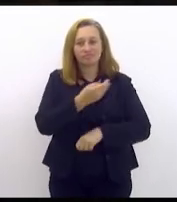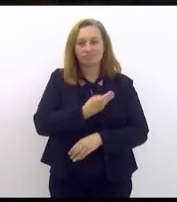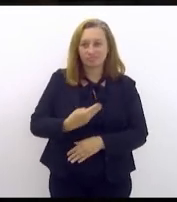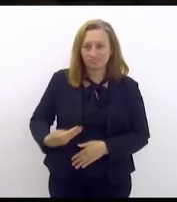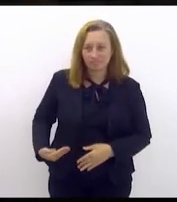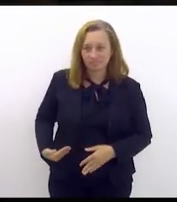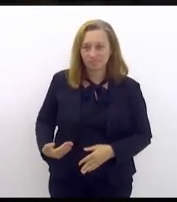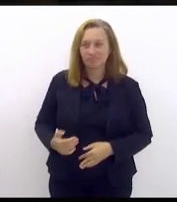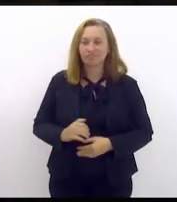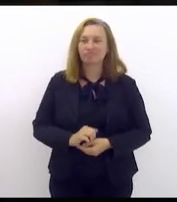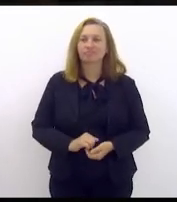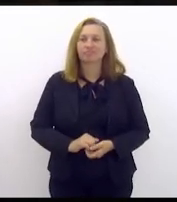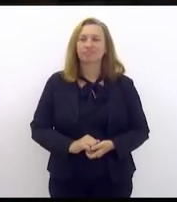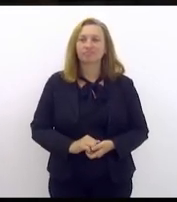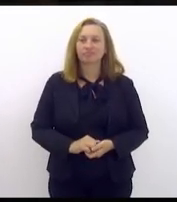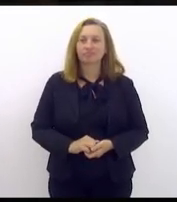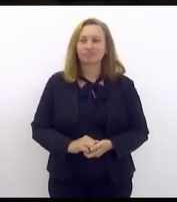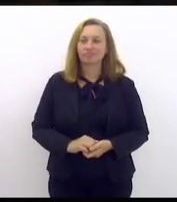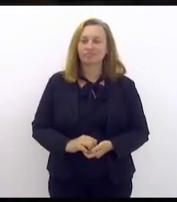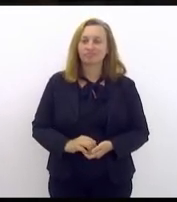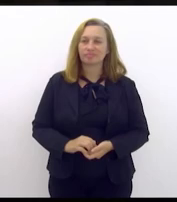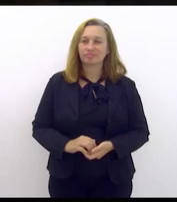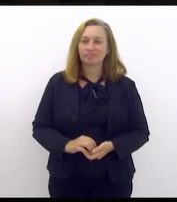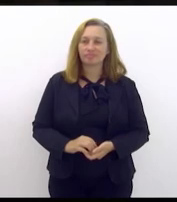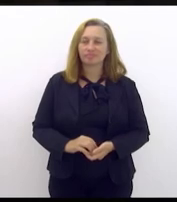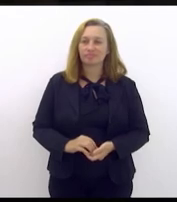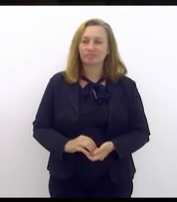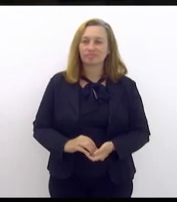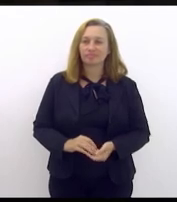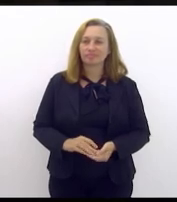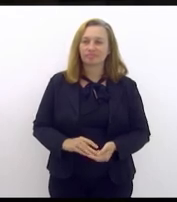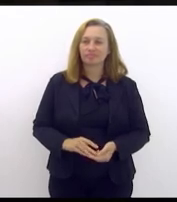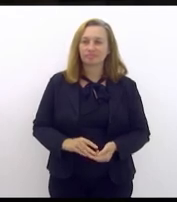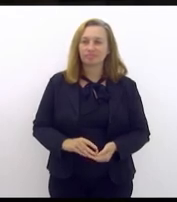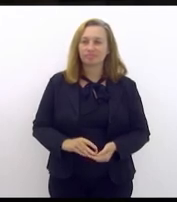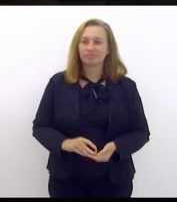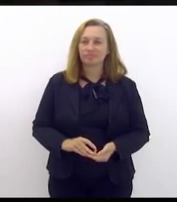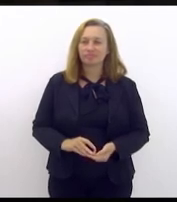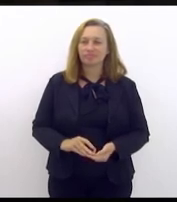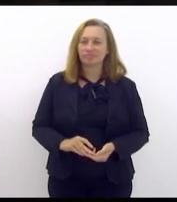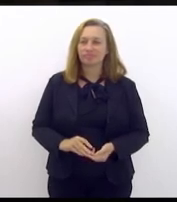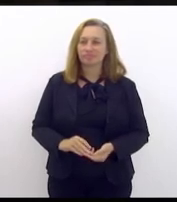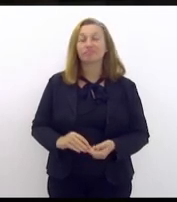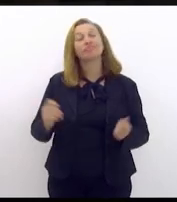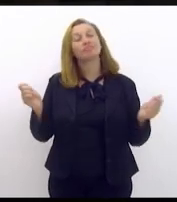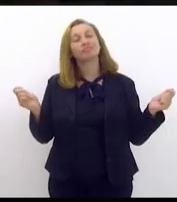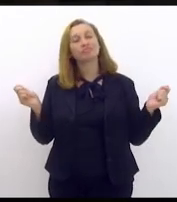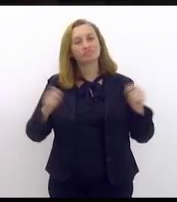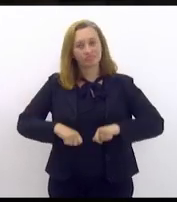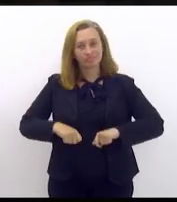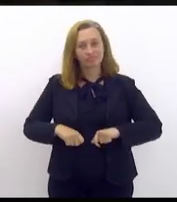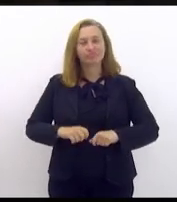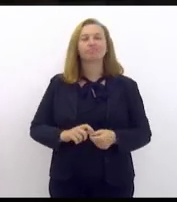pública com a estrita, honrosa e competente